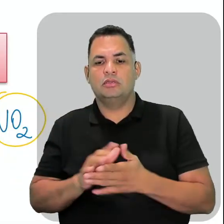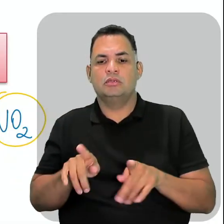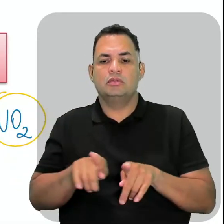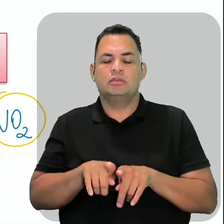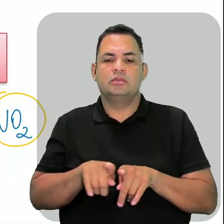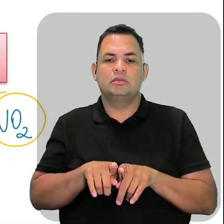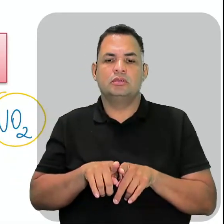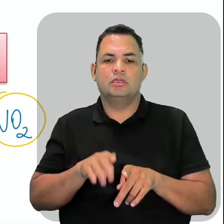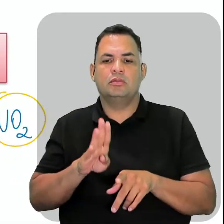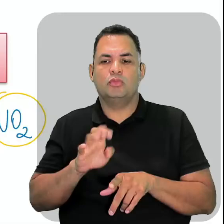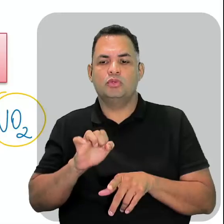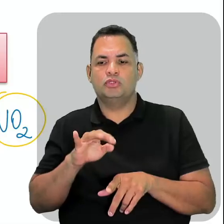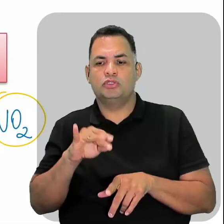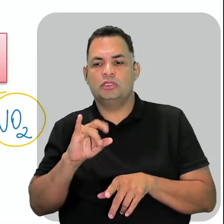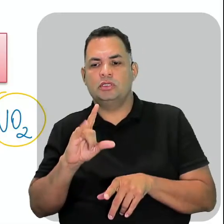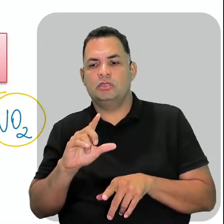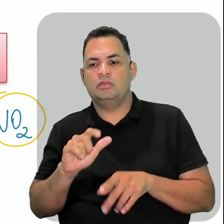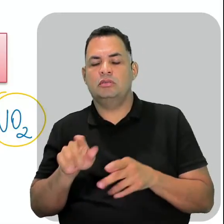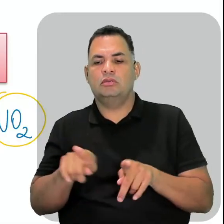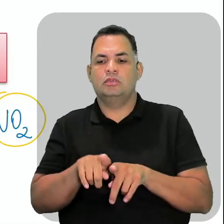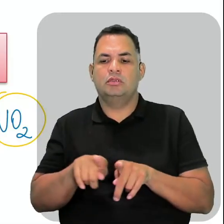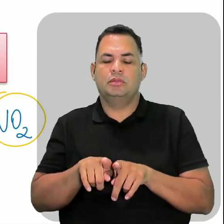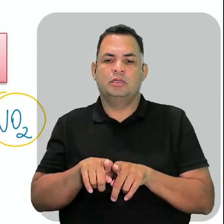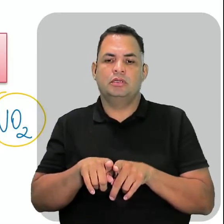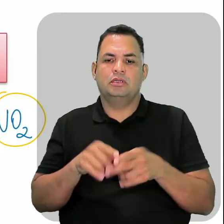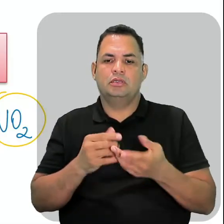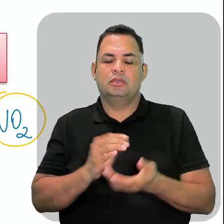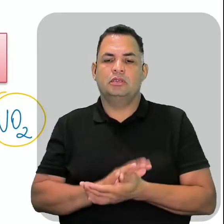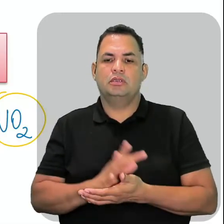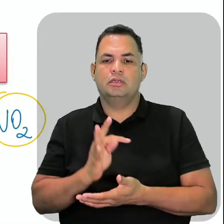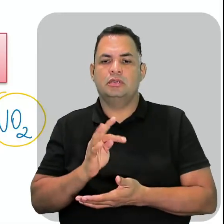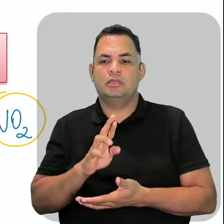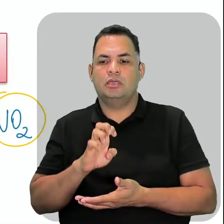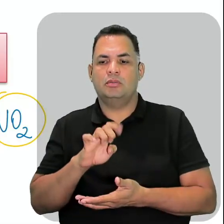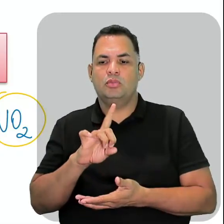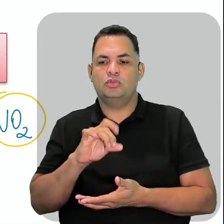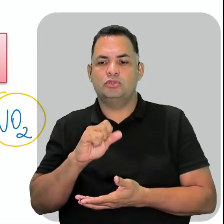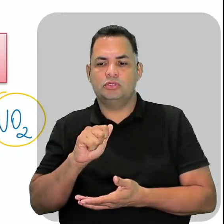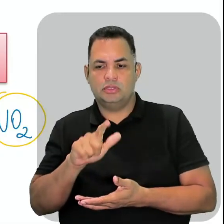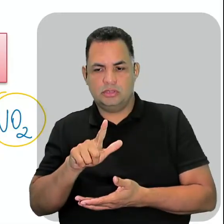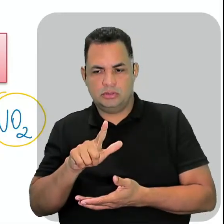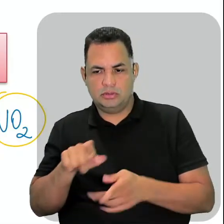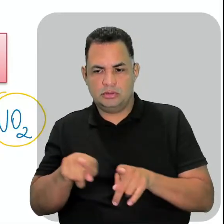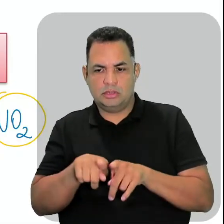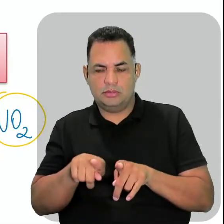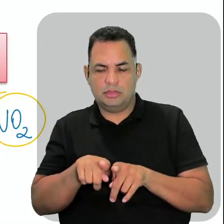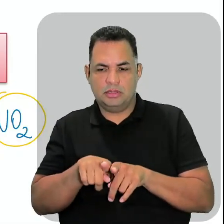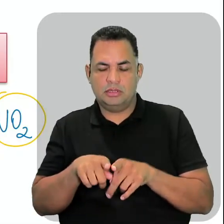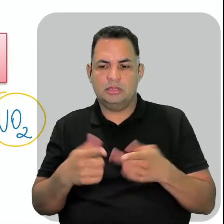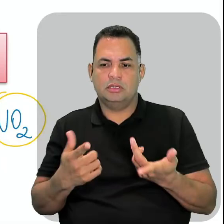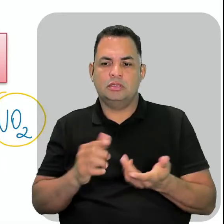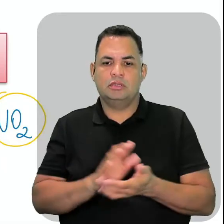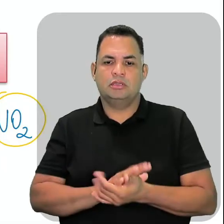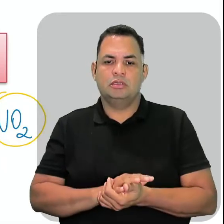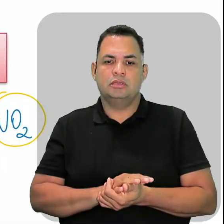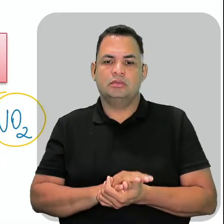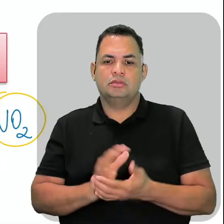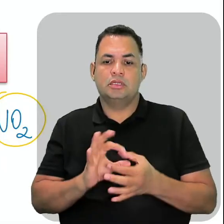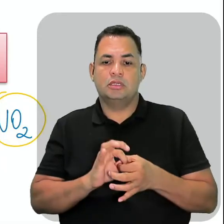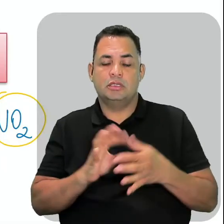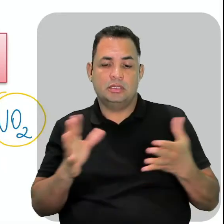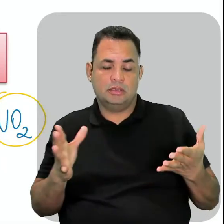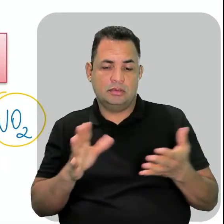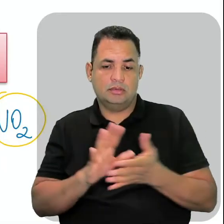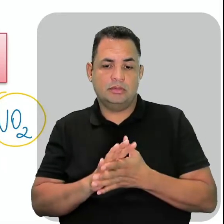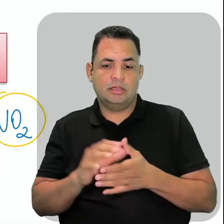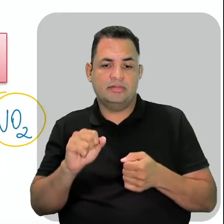ter o butil, terbutil, que são radicais com valências livres para